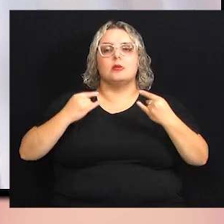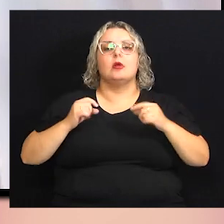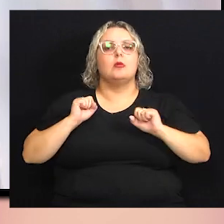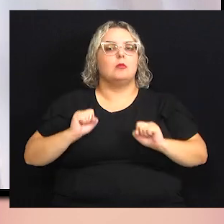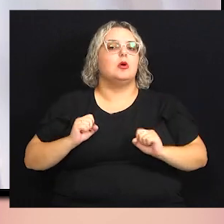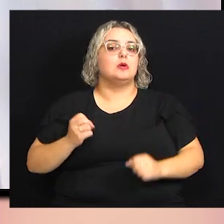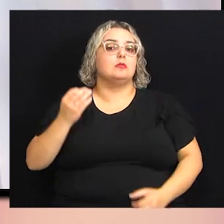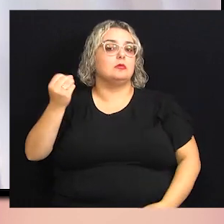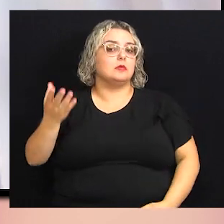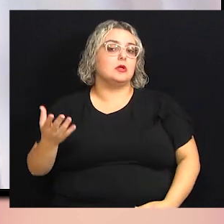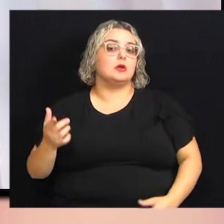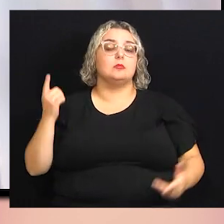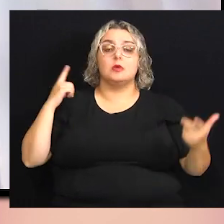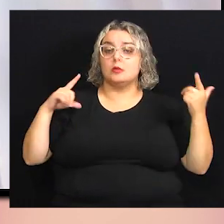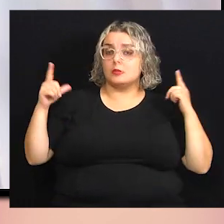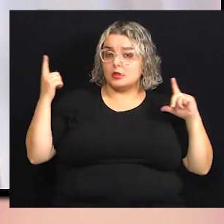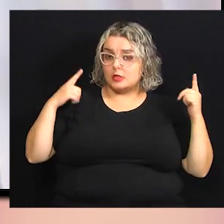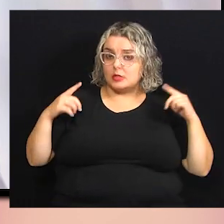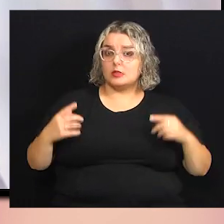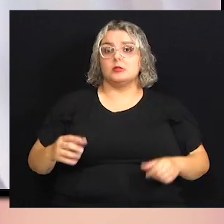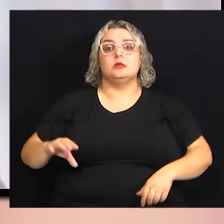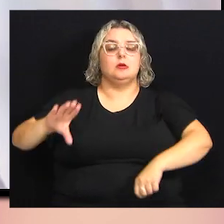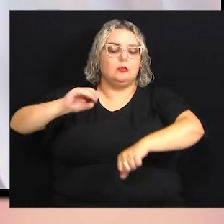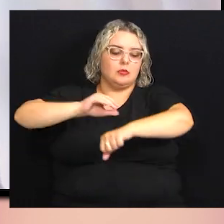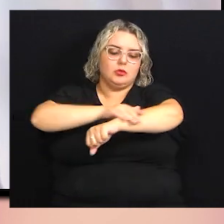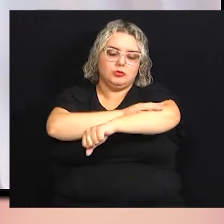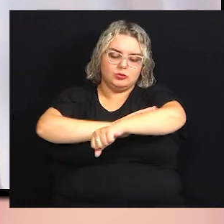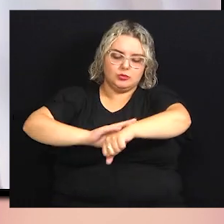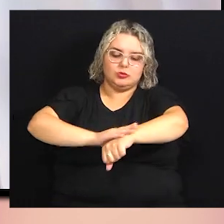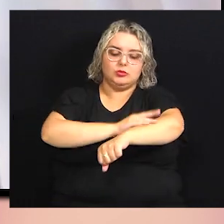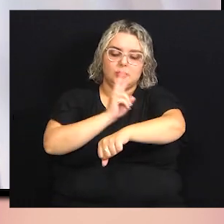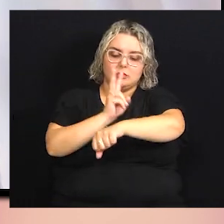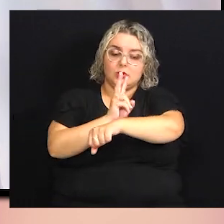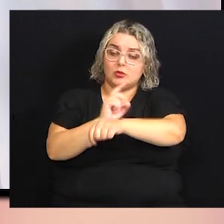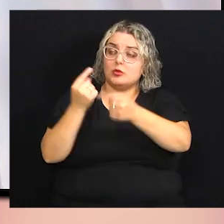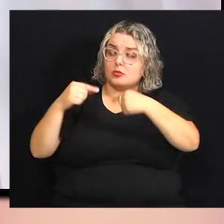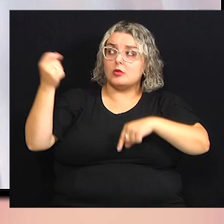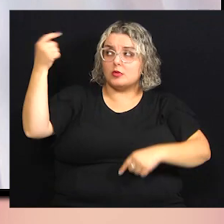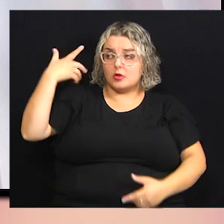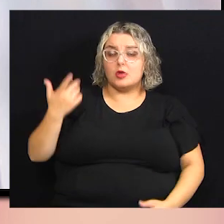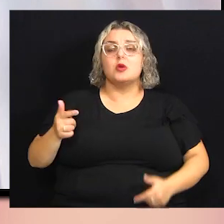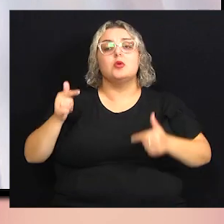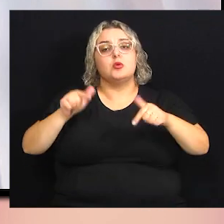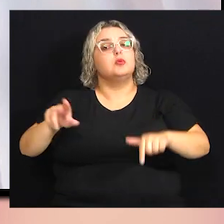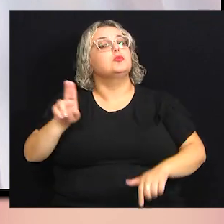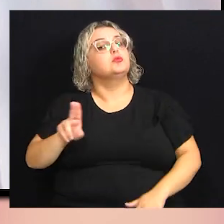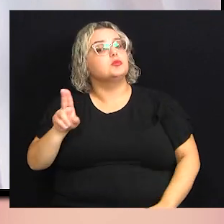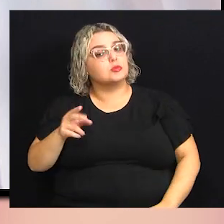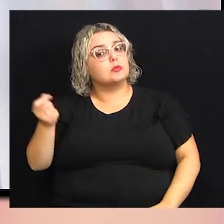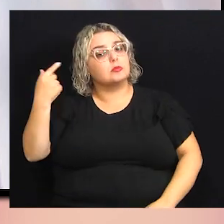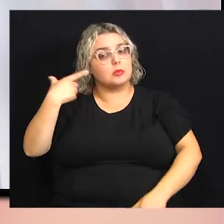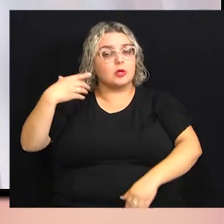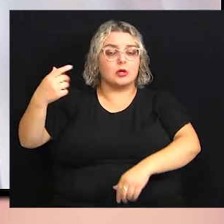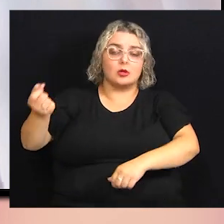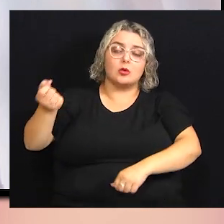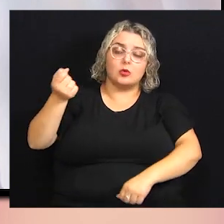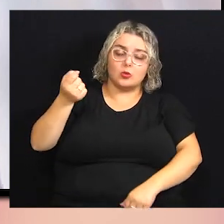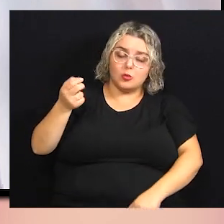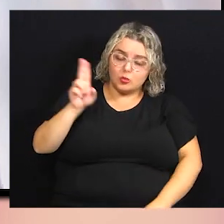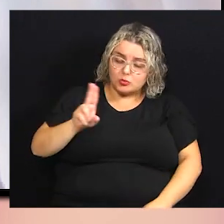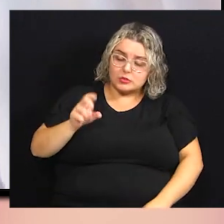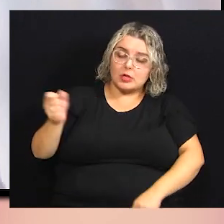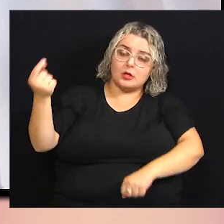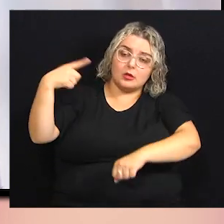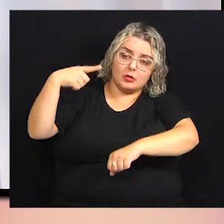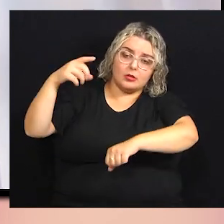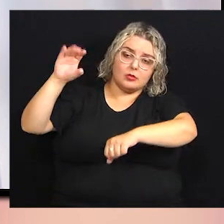para que as pessoas possam viajar e passar o lazer. Então reforçar a importância de nesses ambientes usar o protetor solar, mas a gente